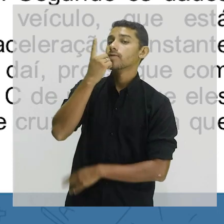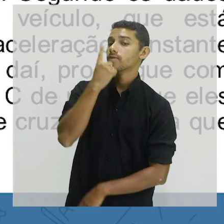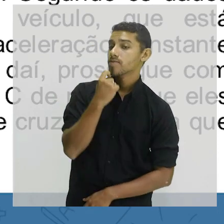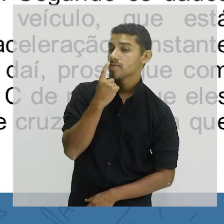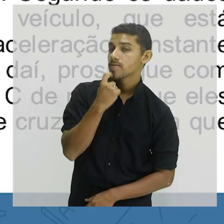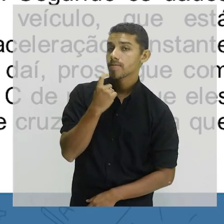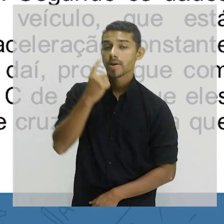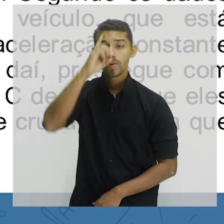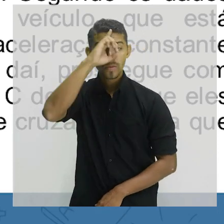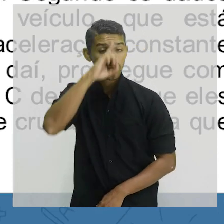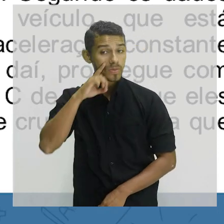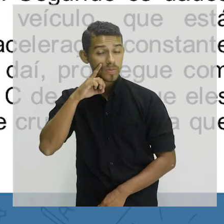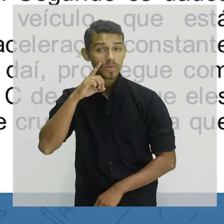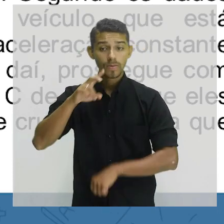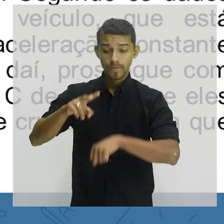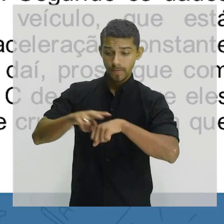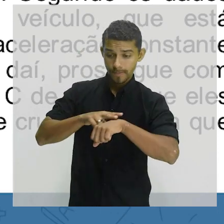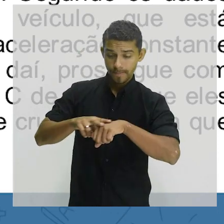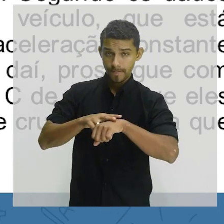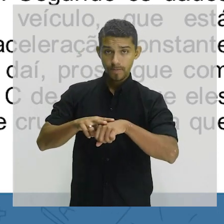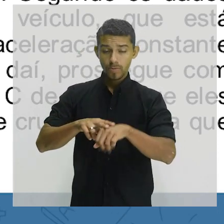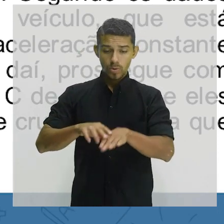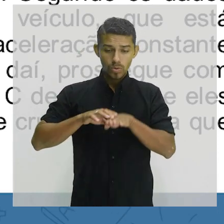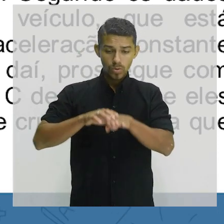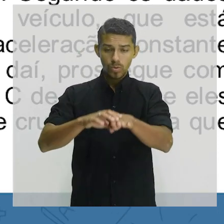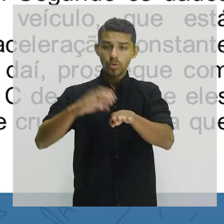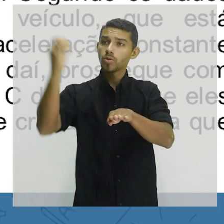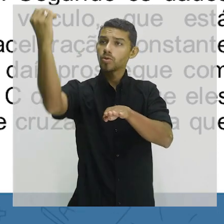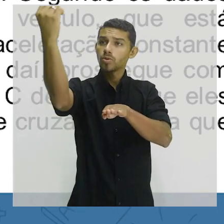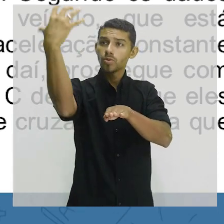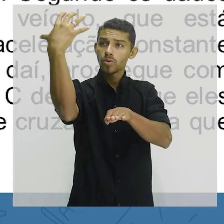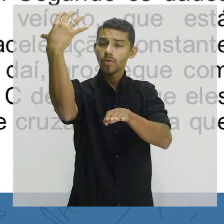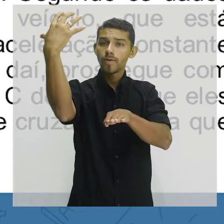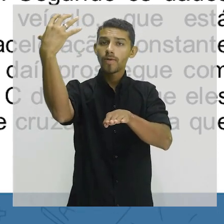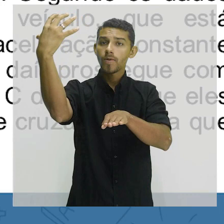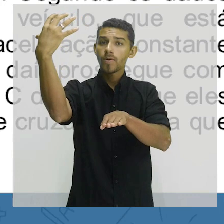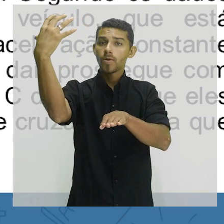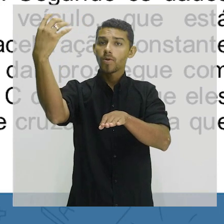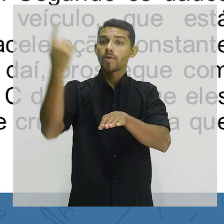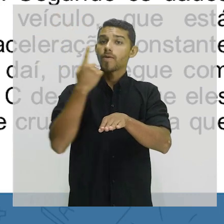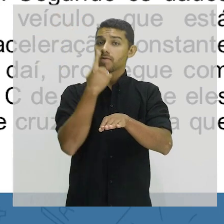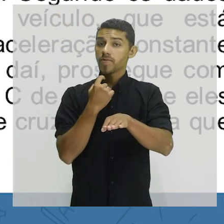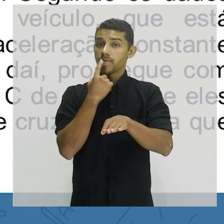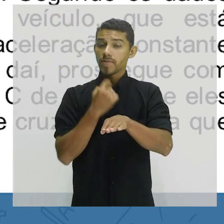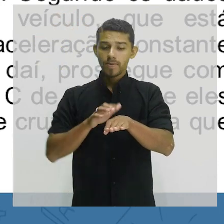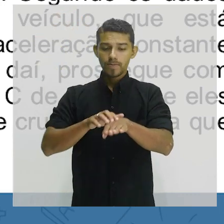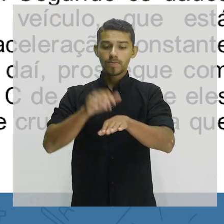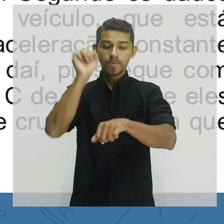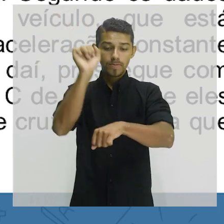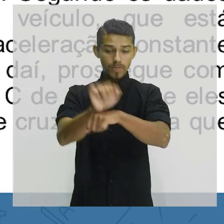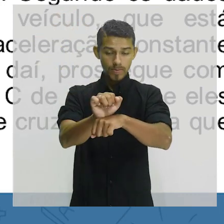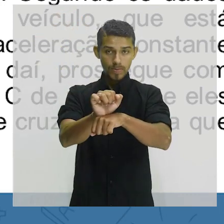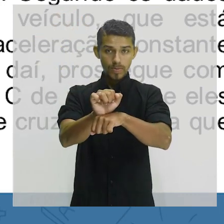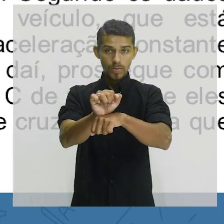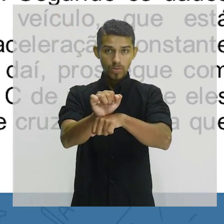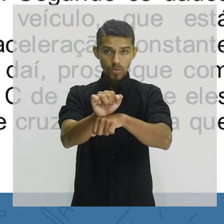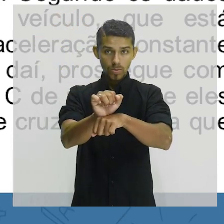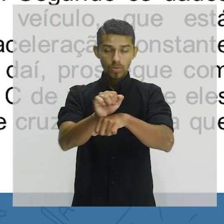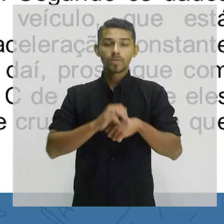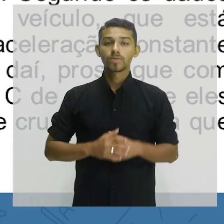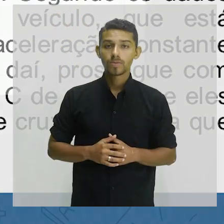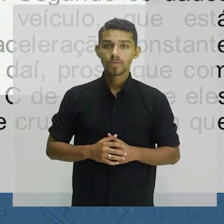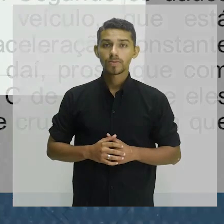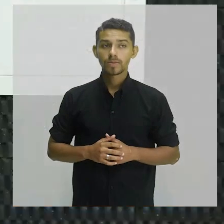os semáforos, né? Então, vamos fazer para cá. Então esse é o semáforo O, da origem, né? O semáforo